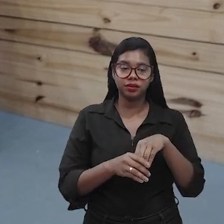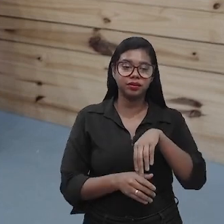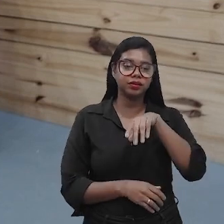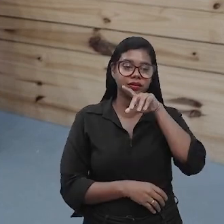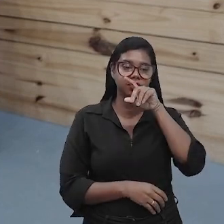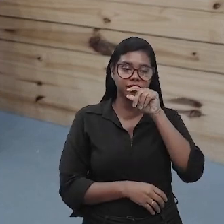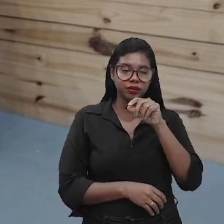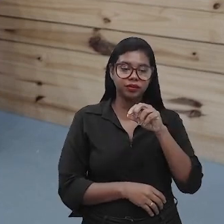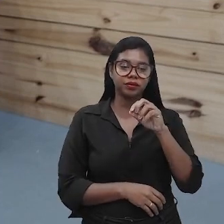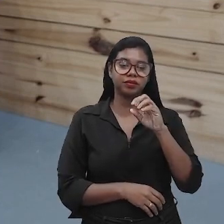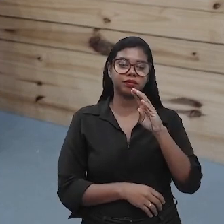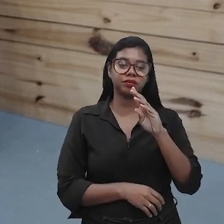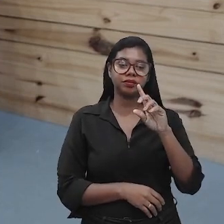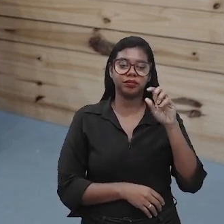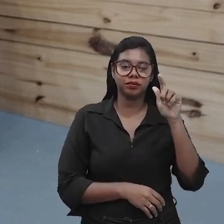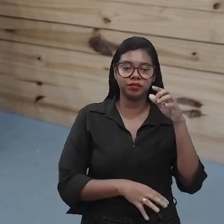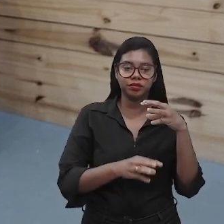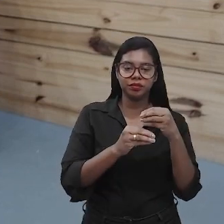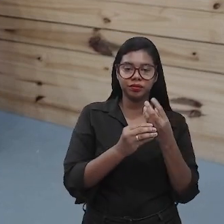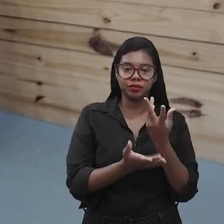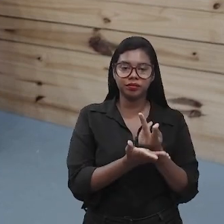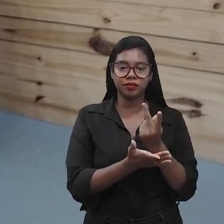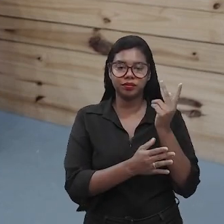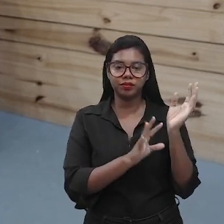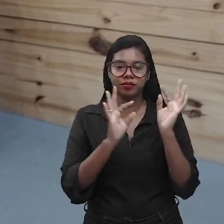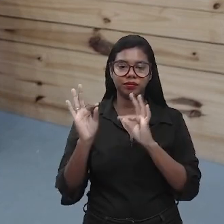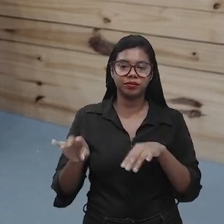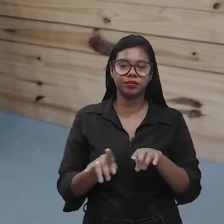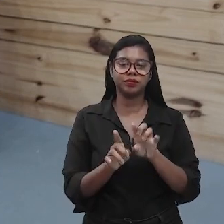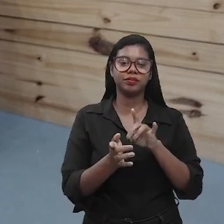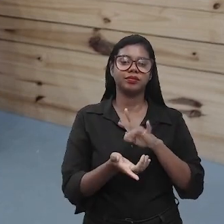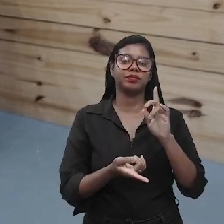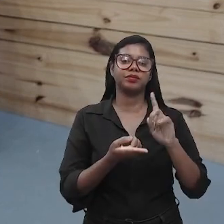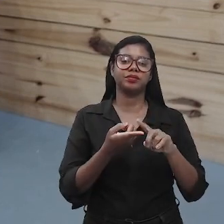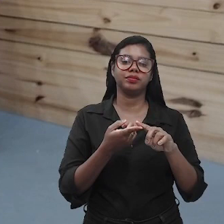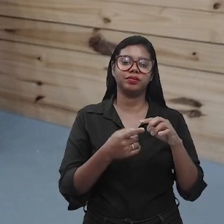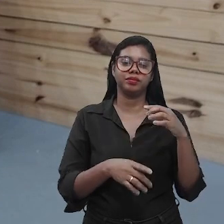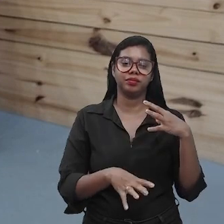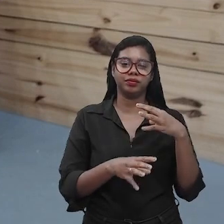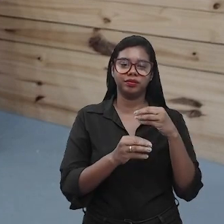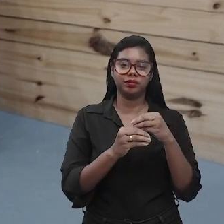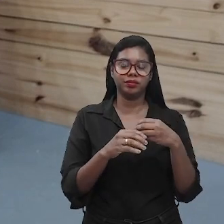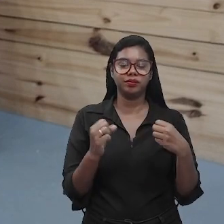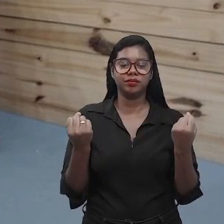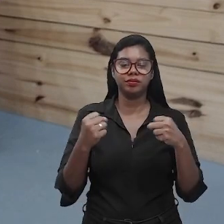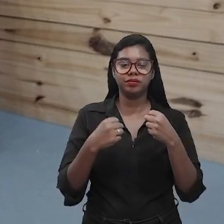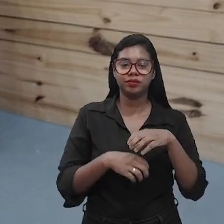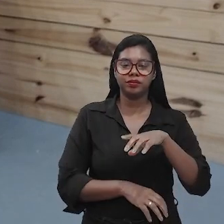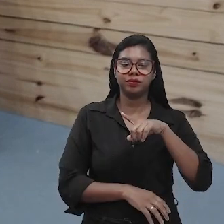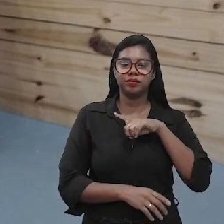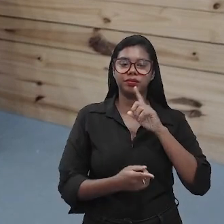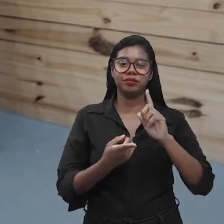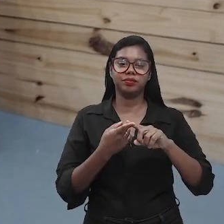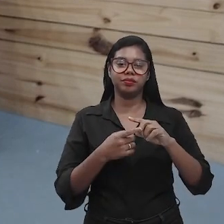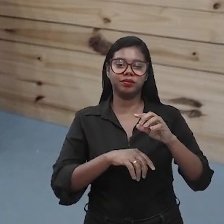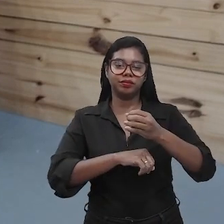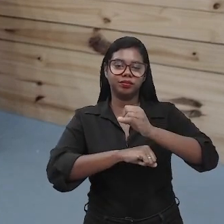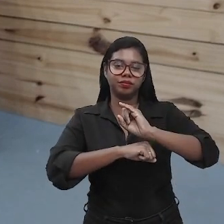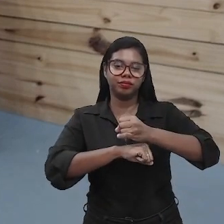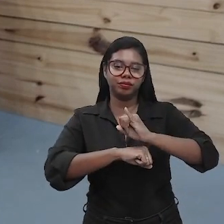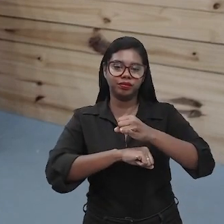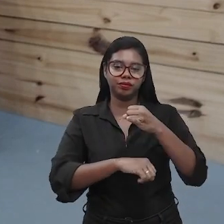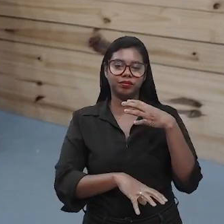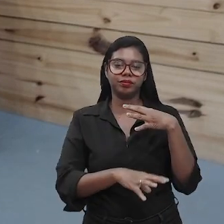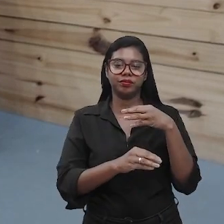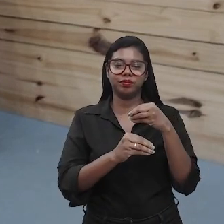para ação, isso é um conceito importante para vocês, ou seja, todo texto ele precisa ter na internet, ele precisa ter o que terminar com o que a gente chama de chamada